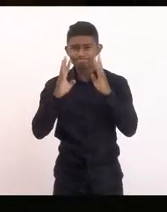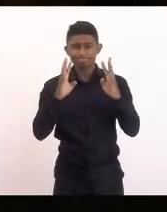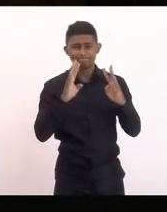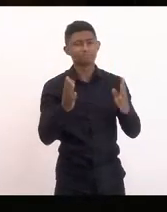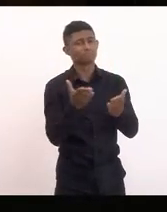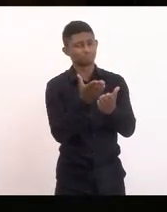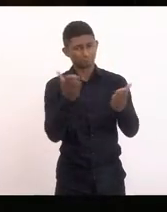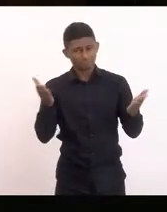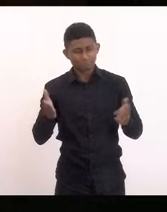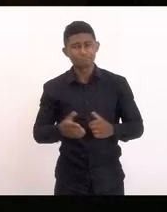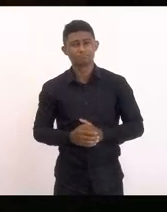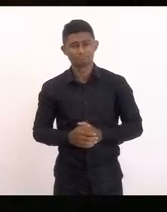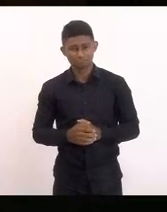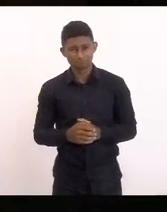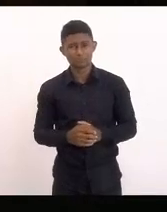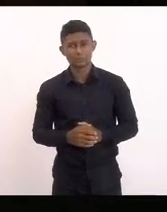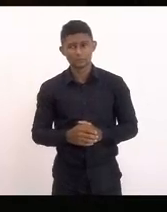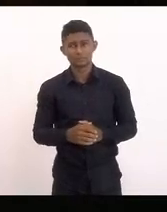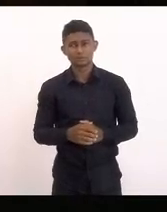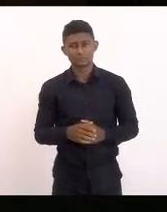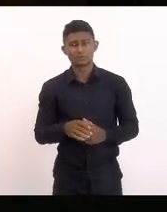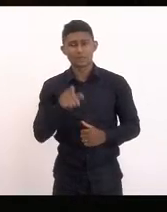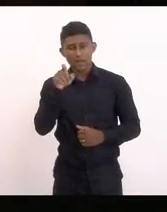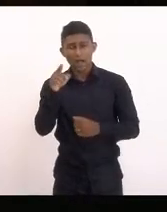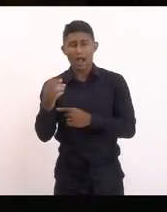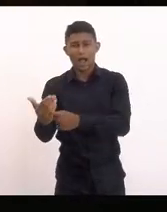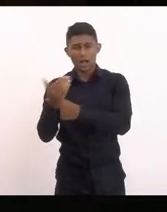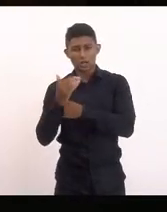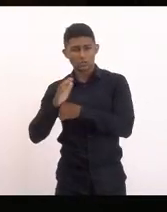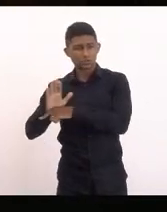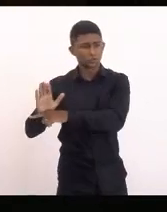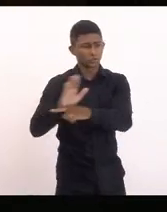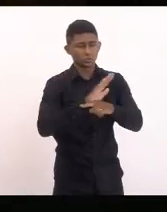que efetivamente resguardam nossa segurança.